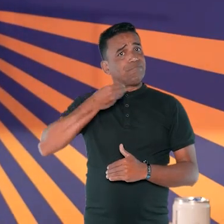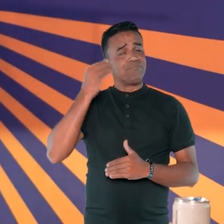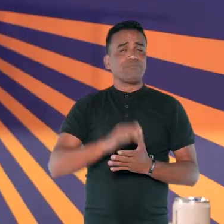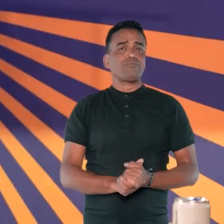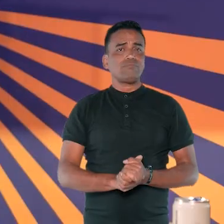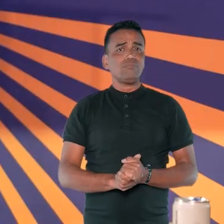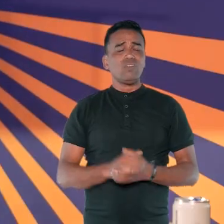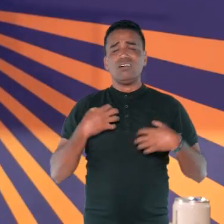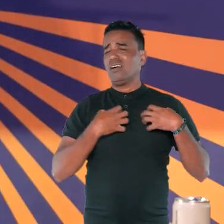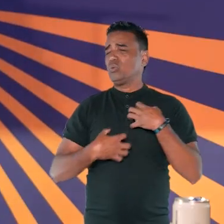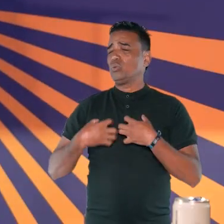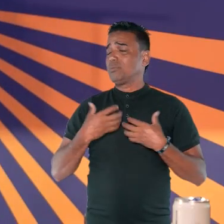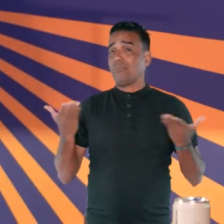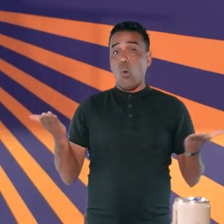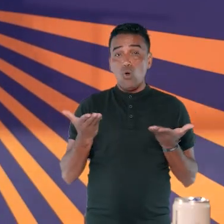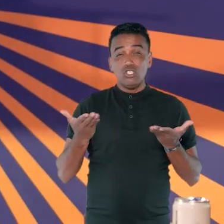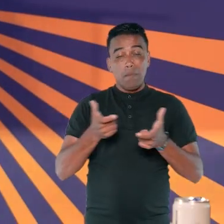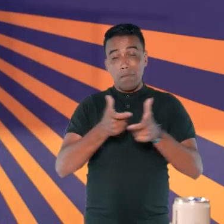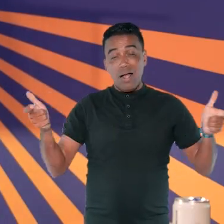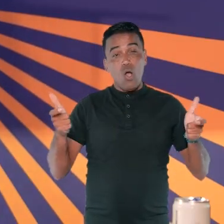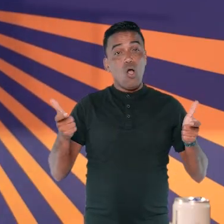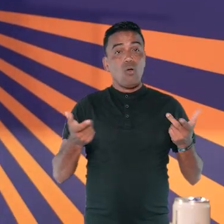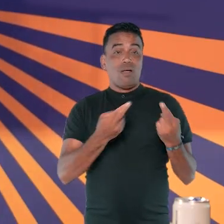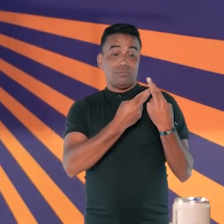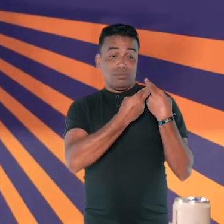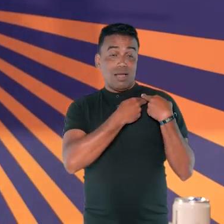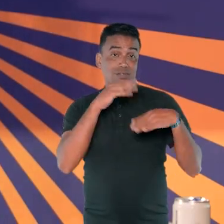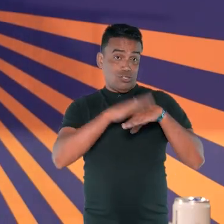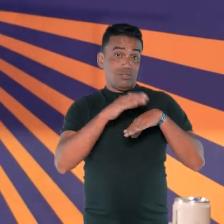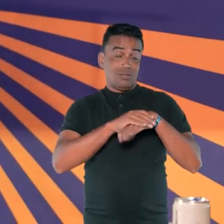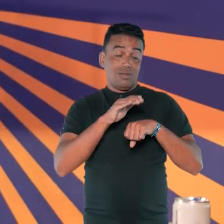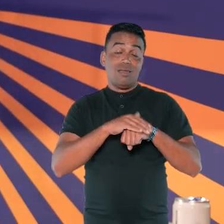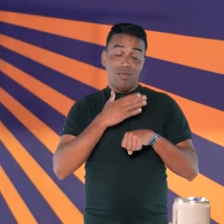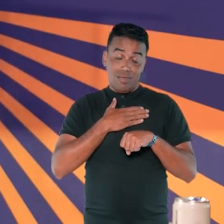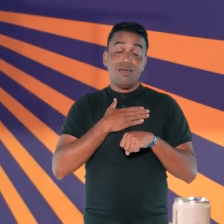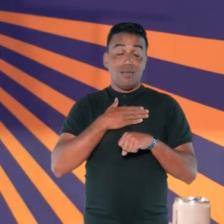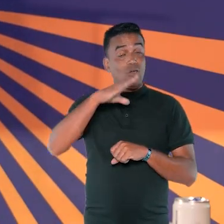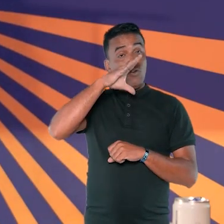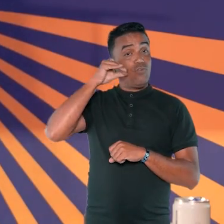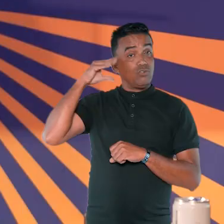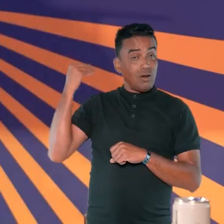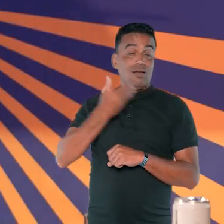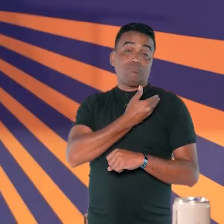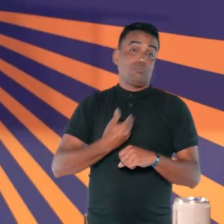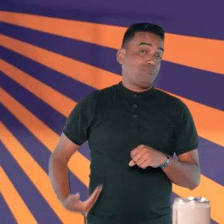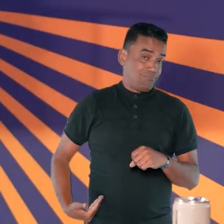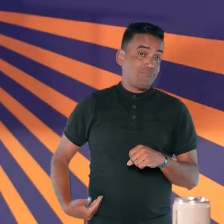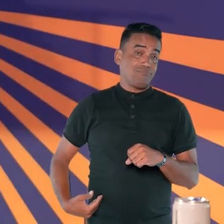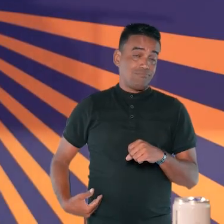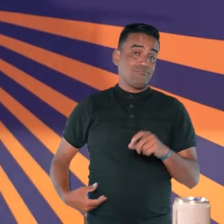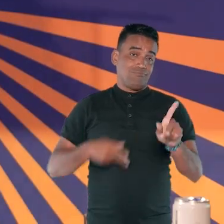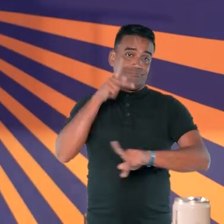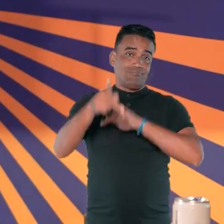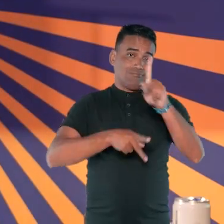A angústia maior de hoje, claro, com as responsabilidades que eu tenho, como servidora de todos os brasileiros, e com